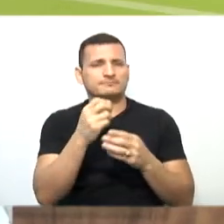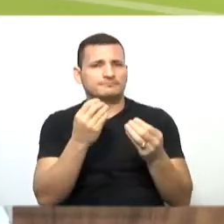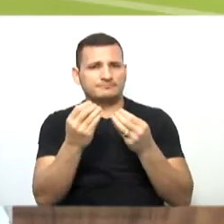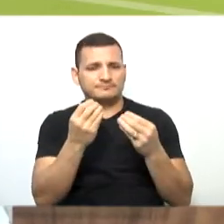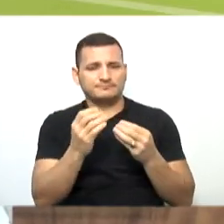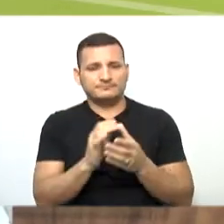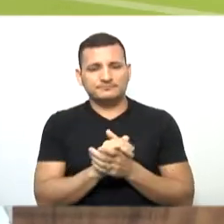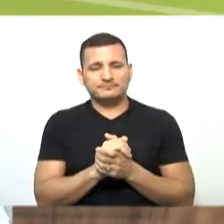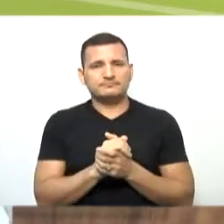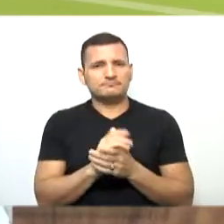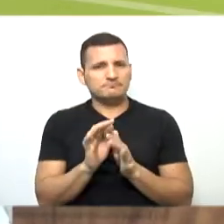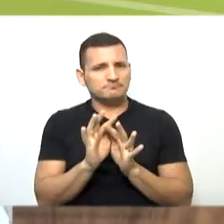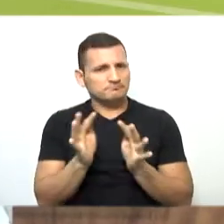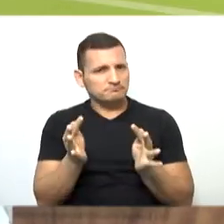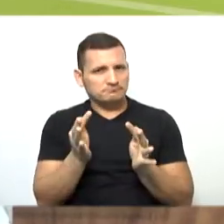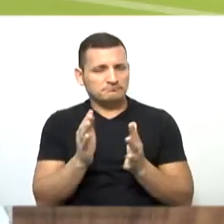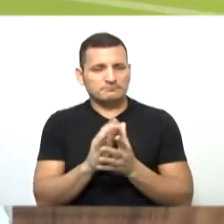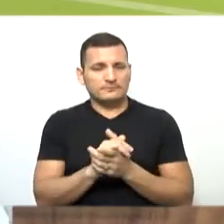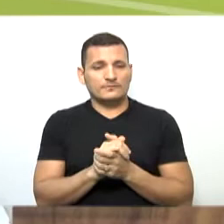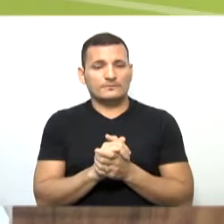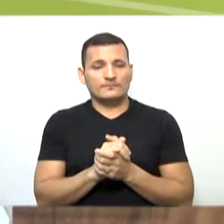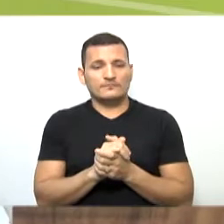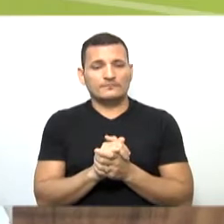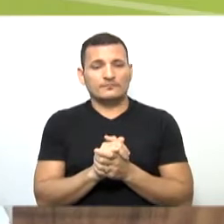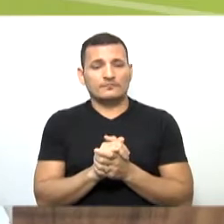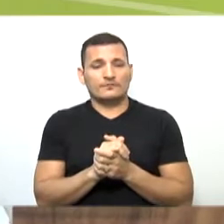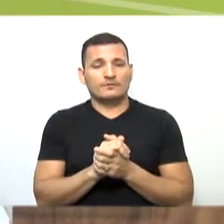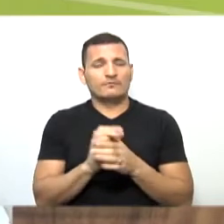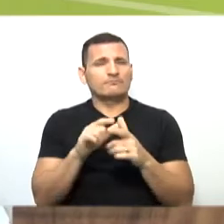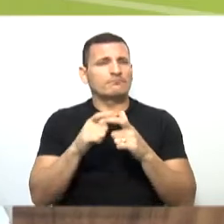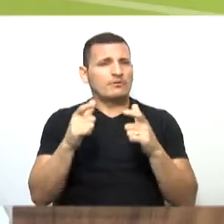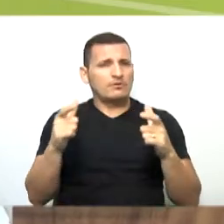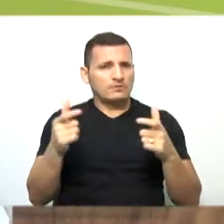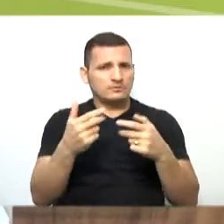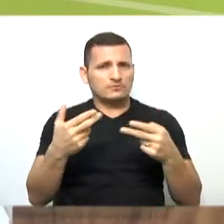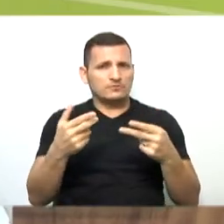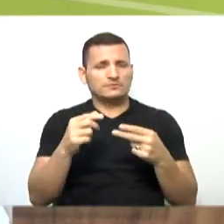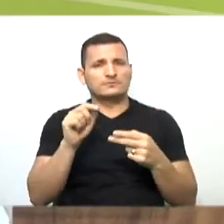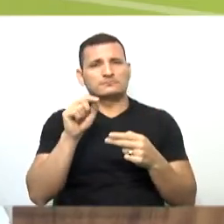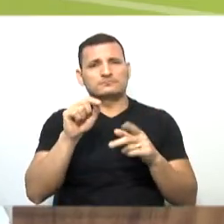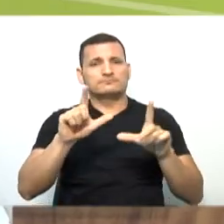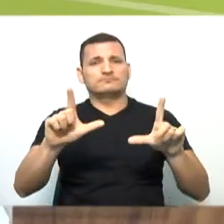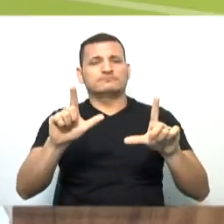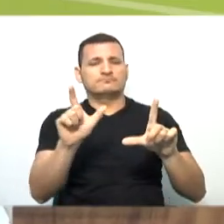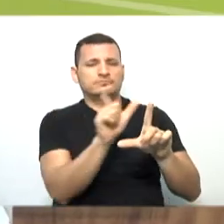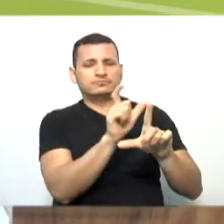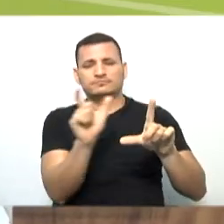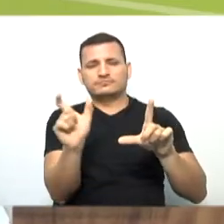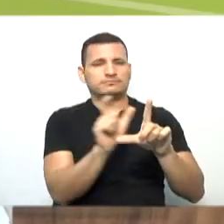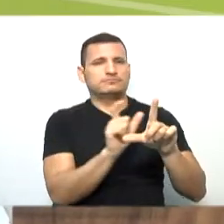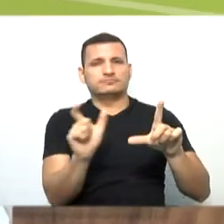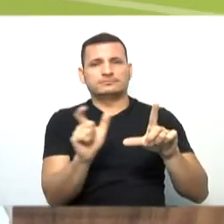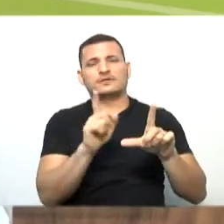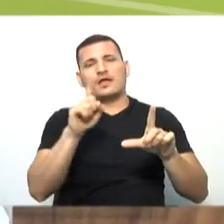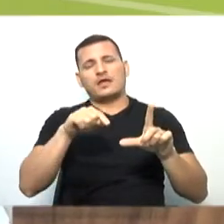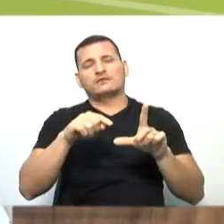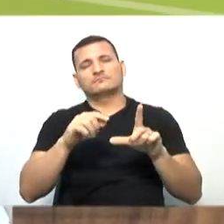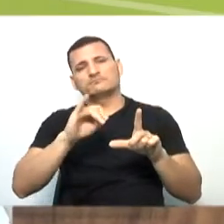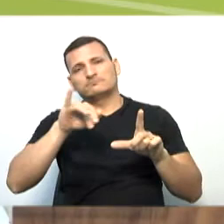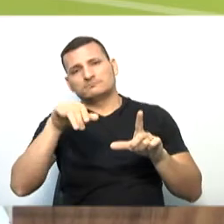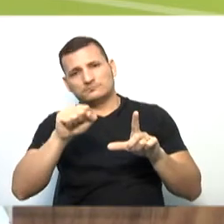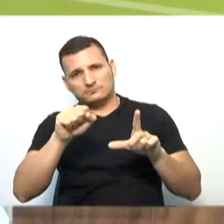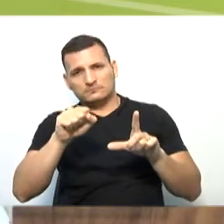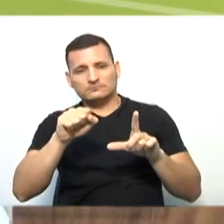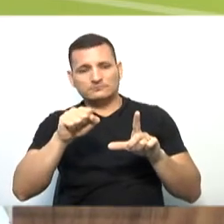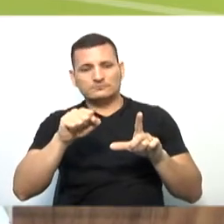vocês? É simples. A maioria das coisas que realmente se mexe muito numa página é JavaScript. A maioria das coisas. Só que assim,